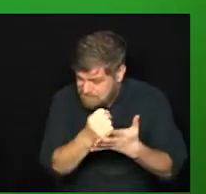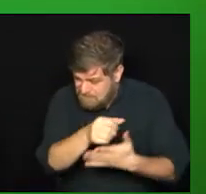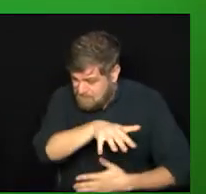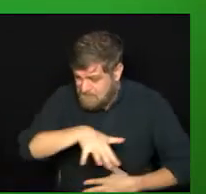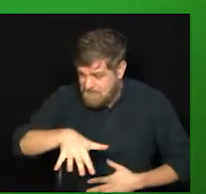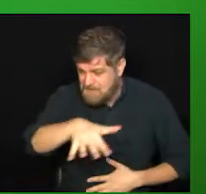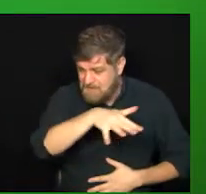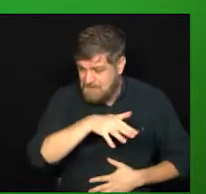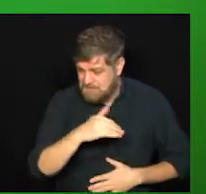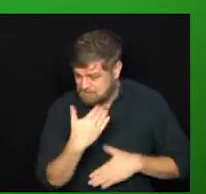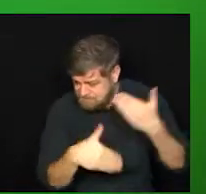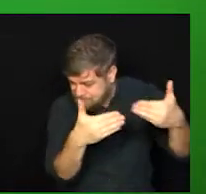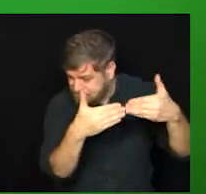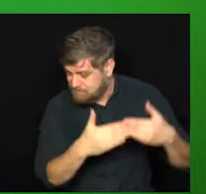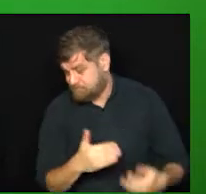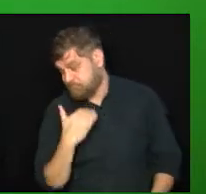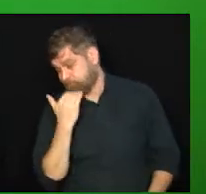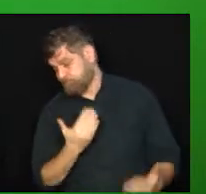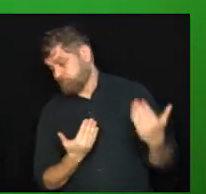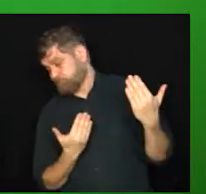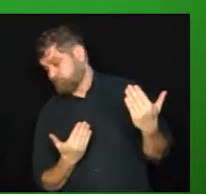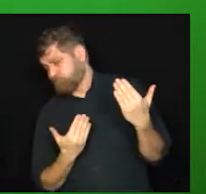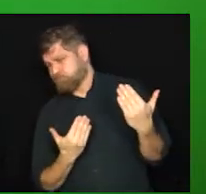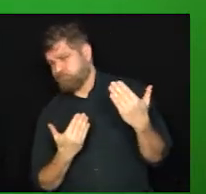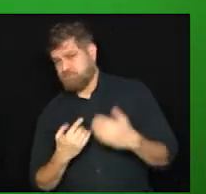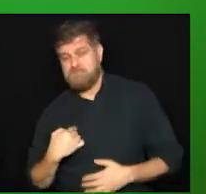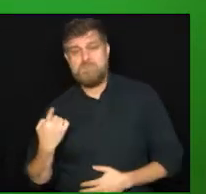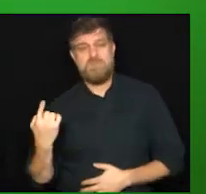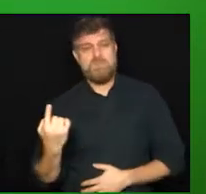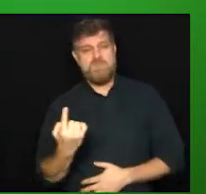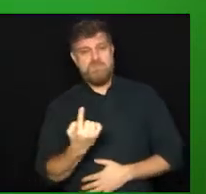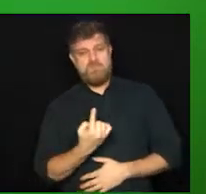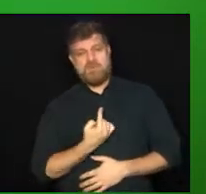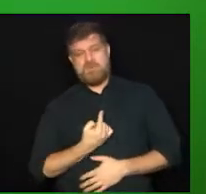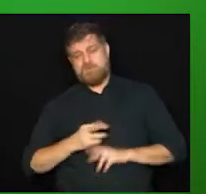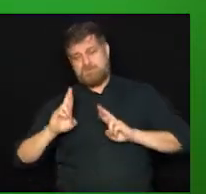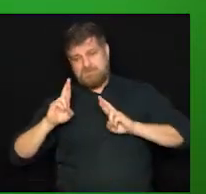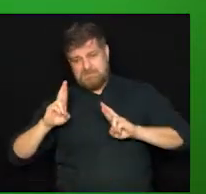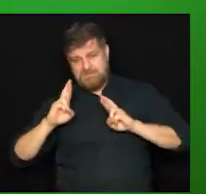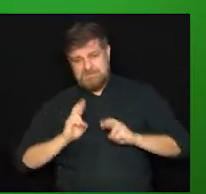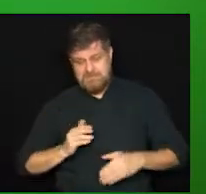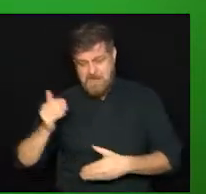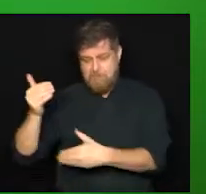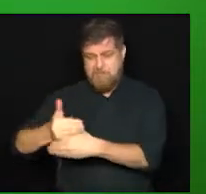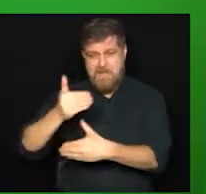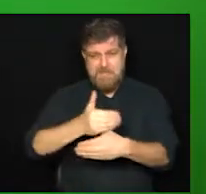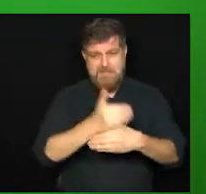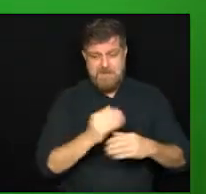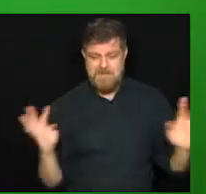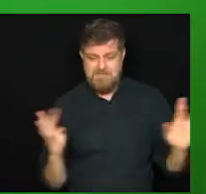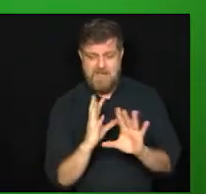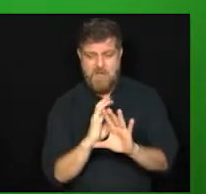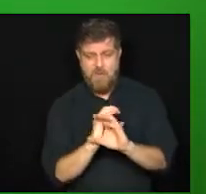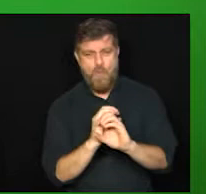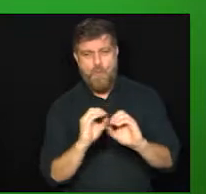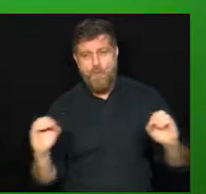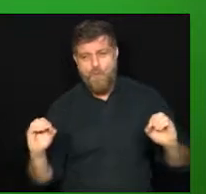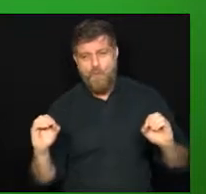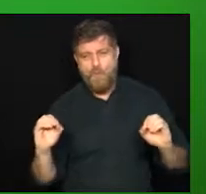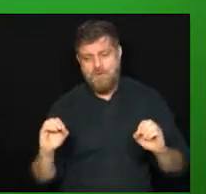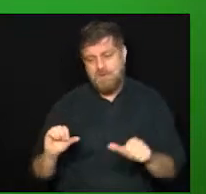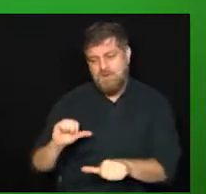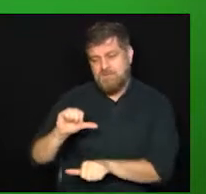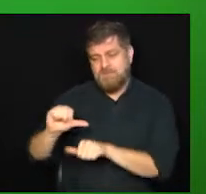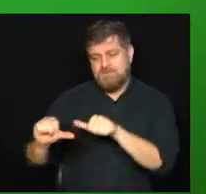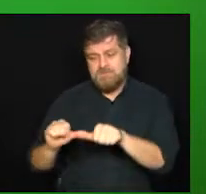setor. Nossa expectativa a cada lockdown, ela vai mudando, né? Qual que é a